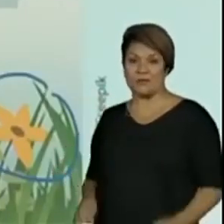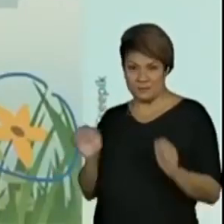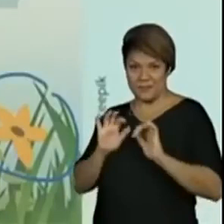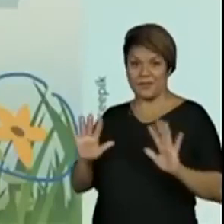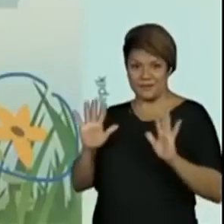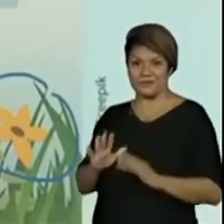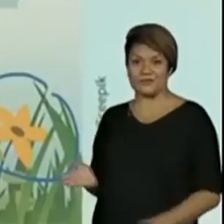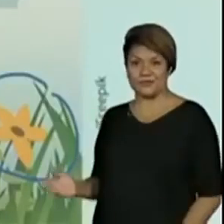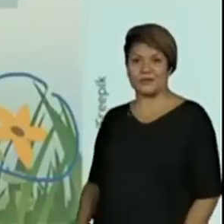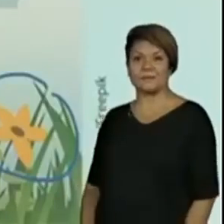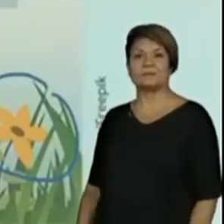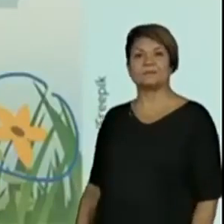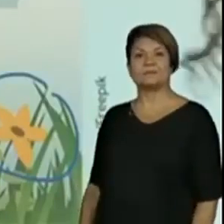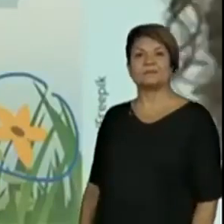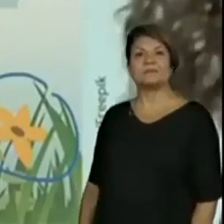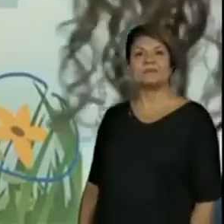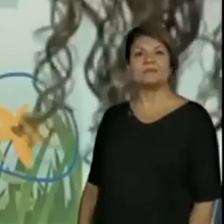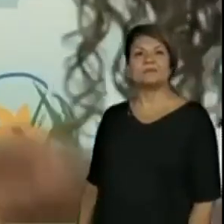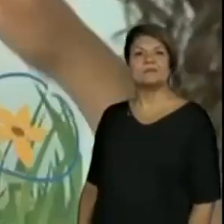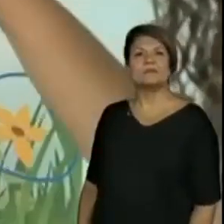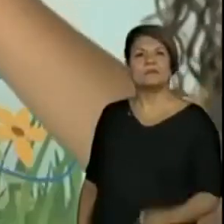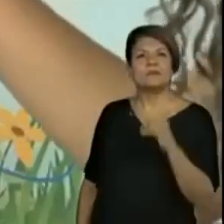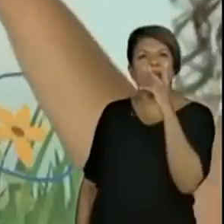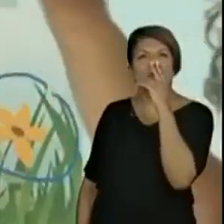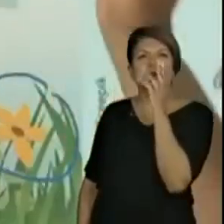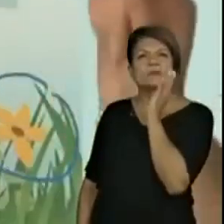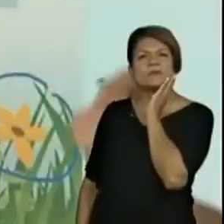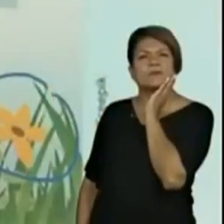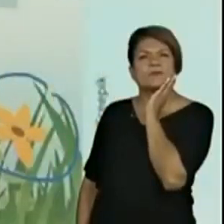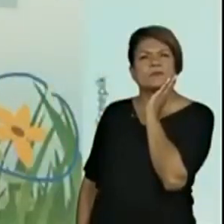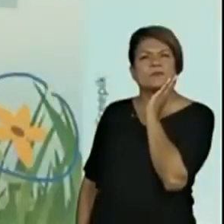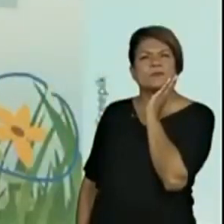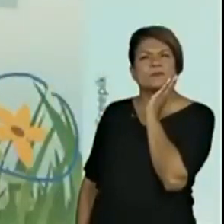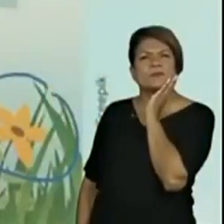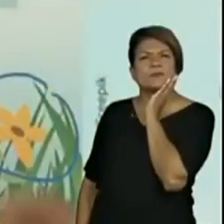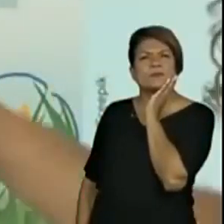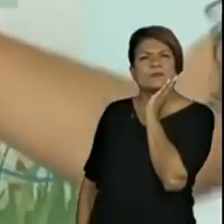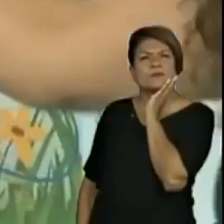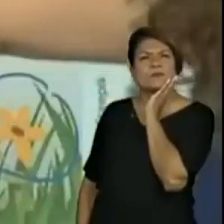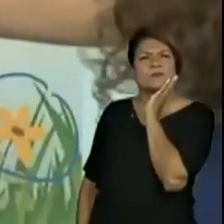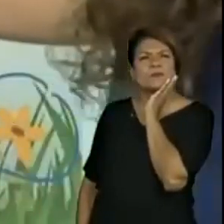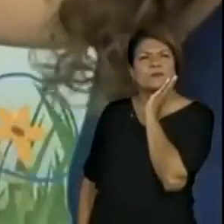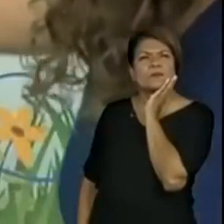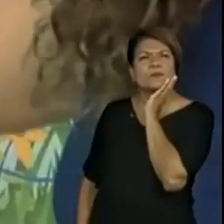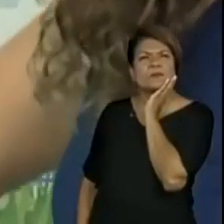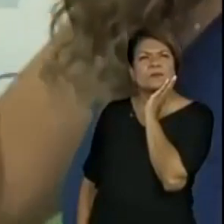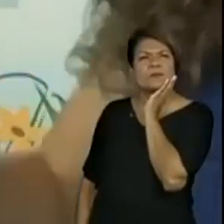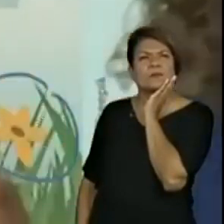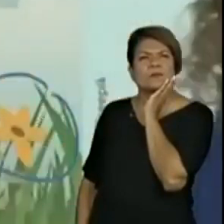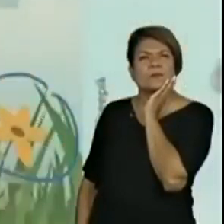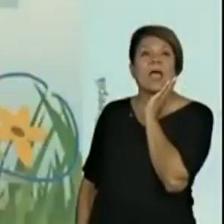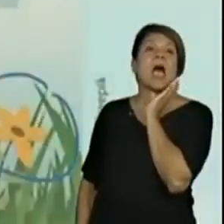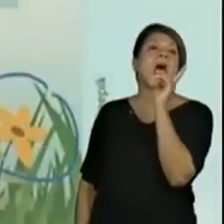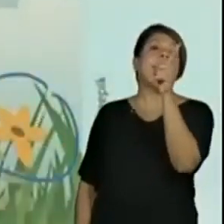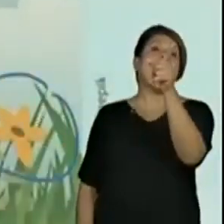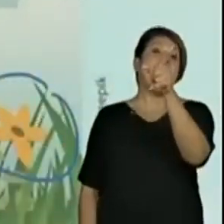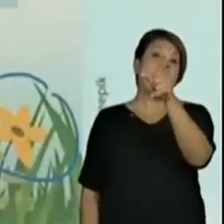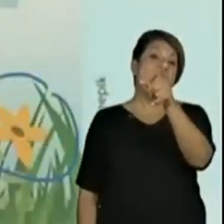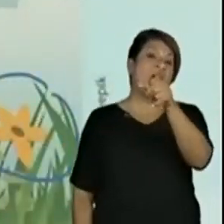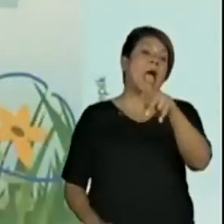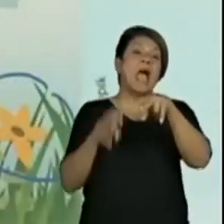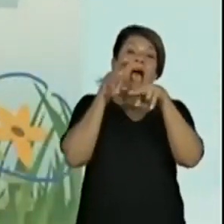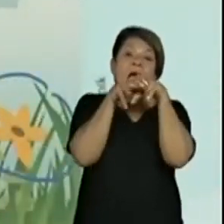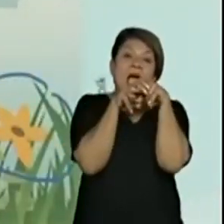tem uma sem contar. Vamos lá, eu acho que embaixo do pezinho do pássaro amarelo. 34.